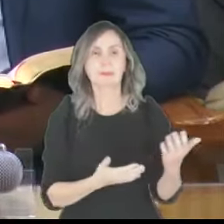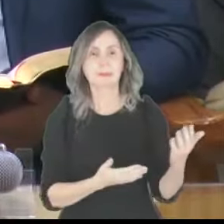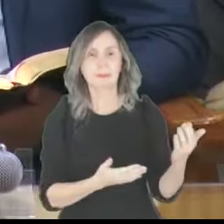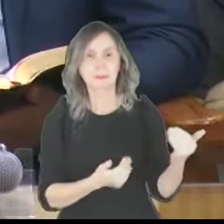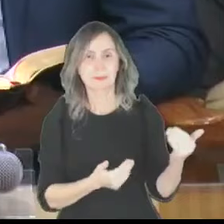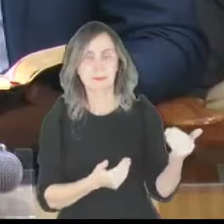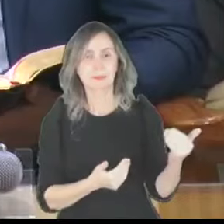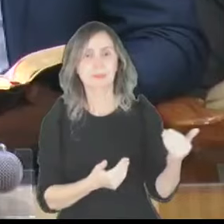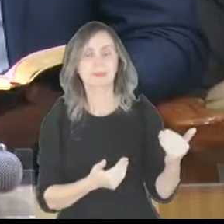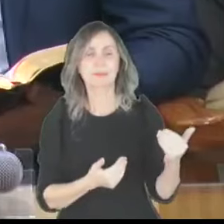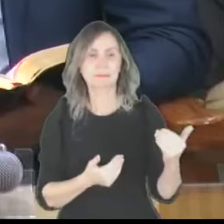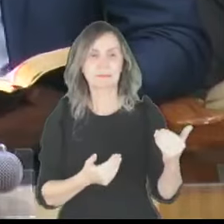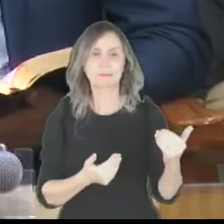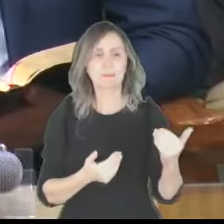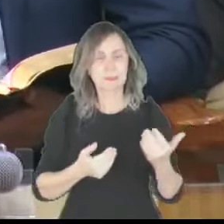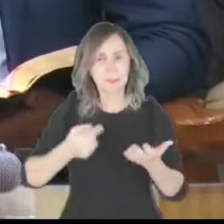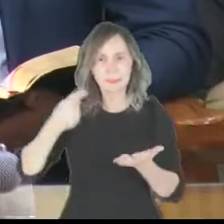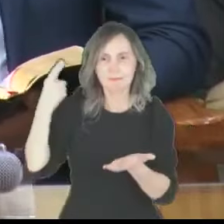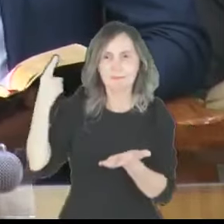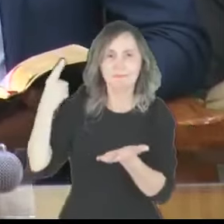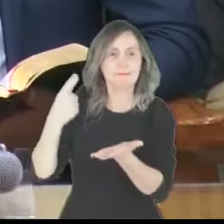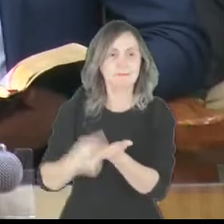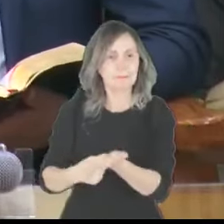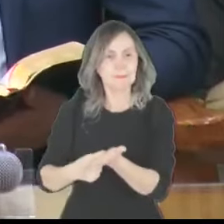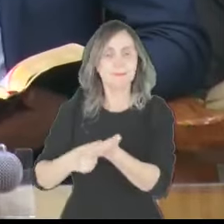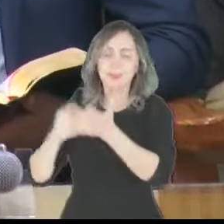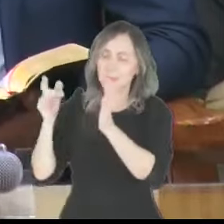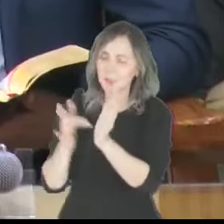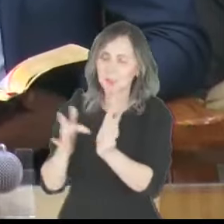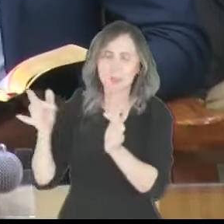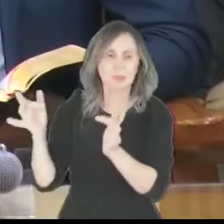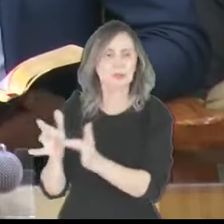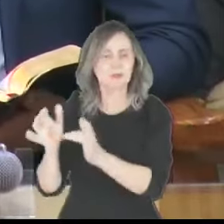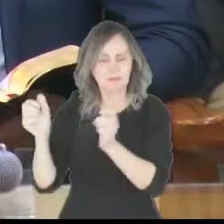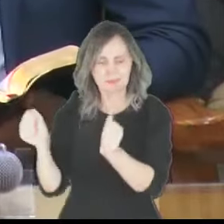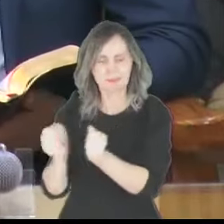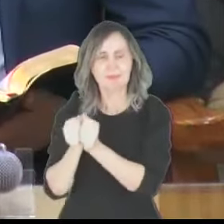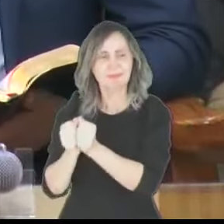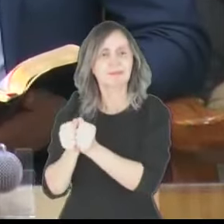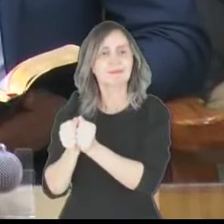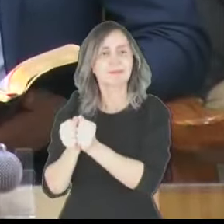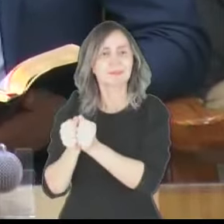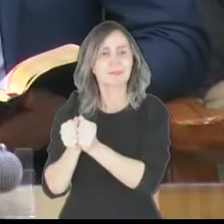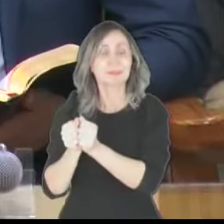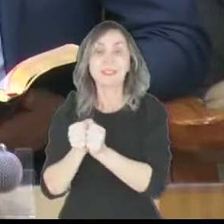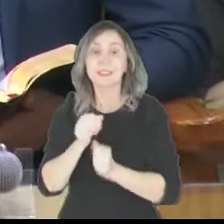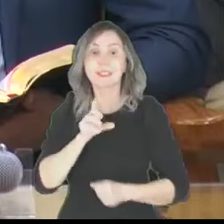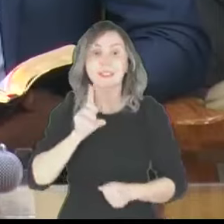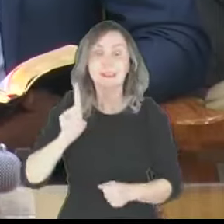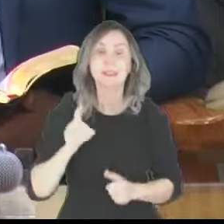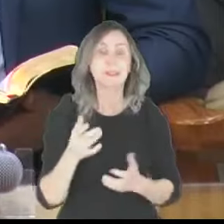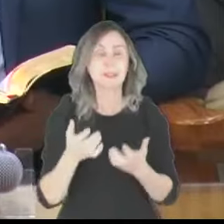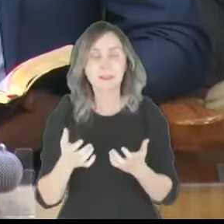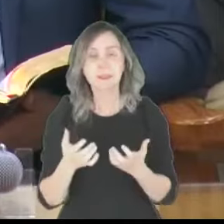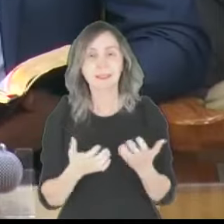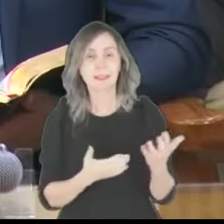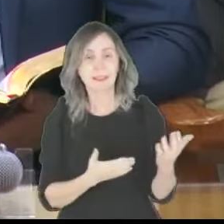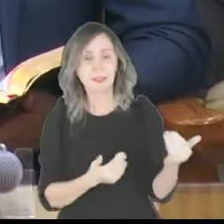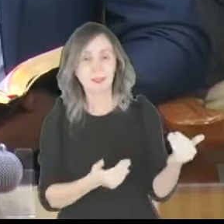Comprometida Com Jesus Crucificado E ressuscitado Deus quer Uma juventude